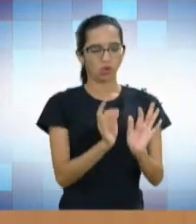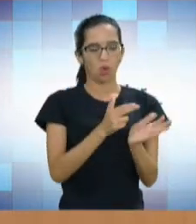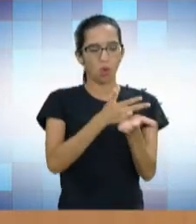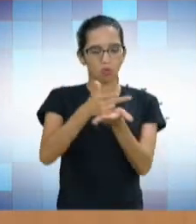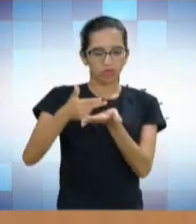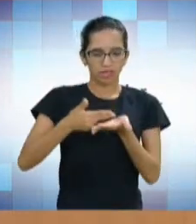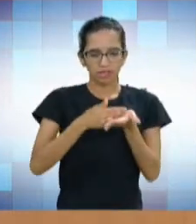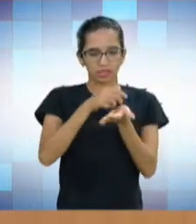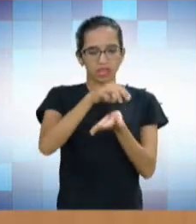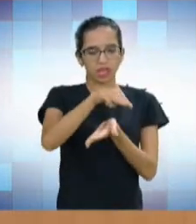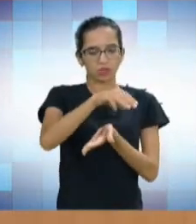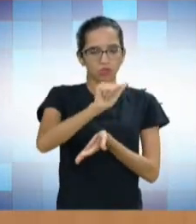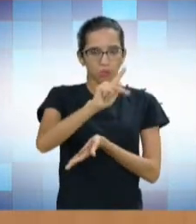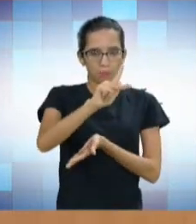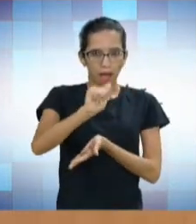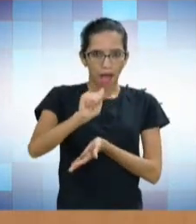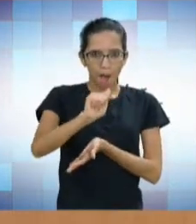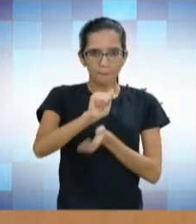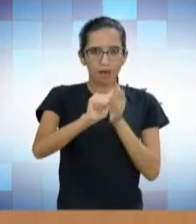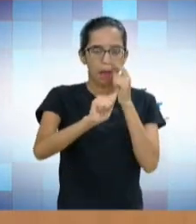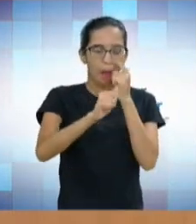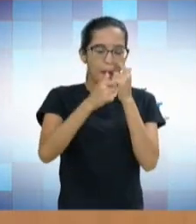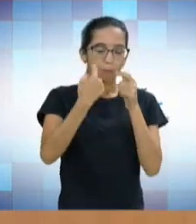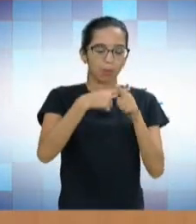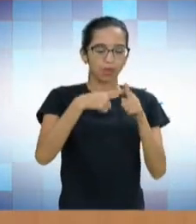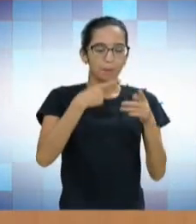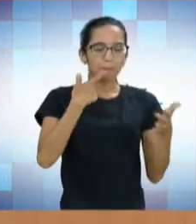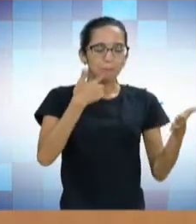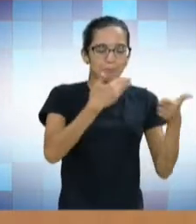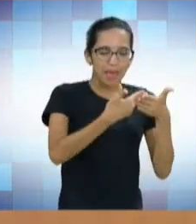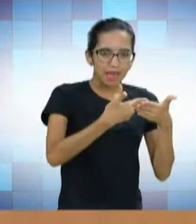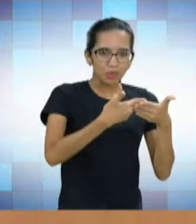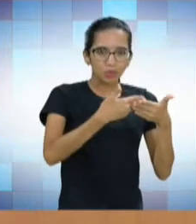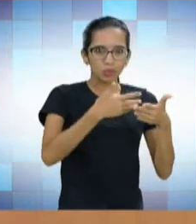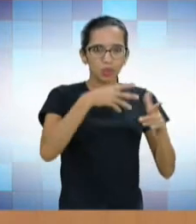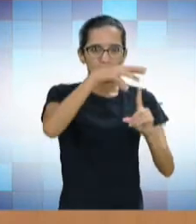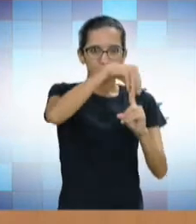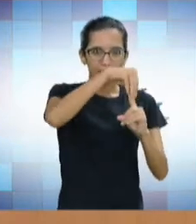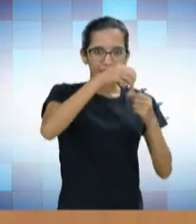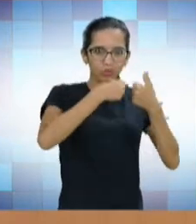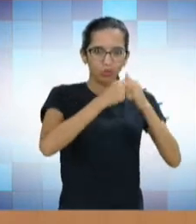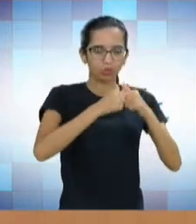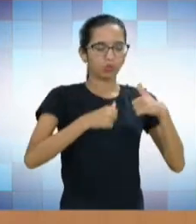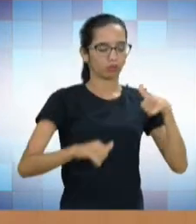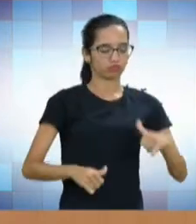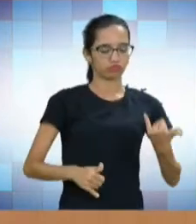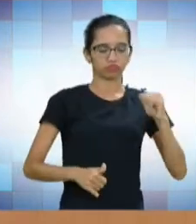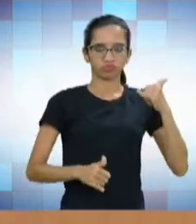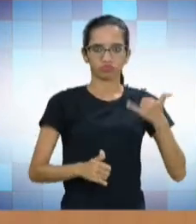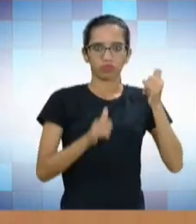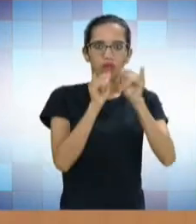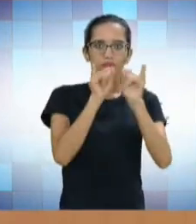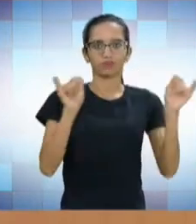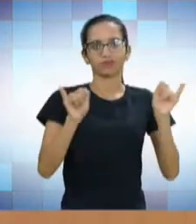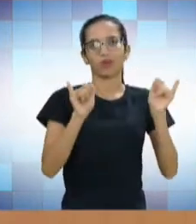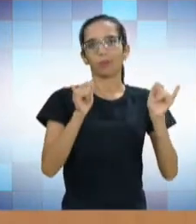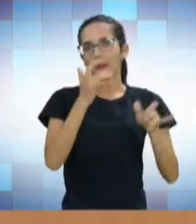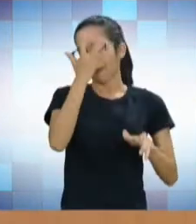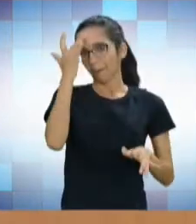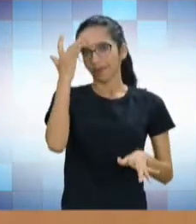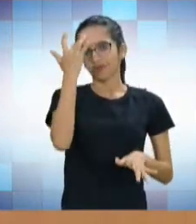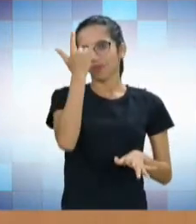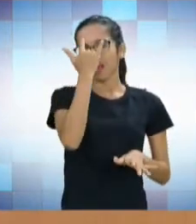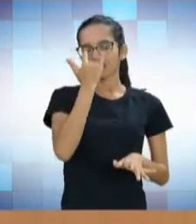para informar e hoje vai se aproximando da parada é o sinal sonoro através desse aplicativo informa